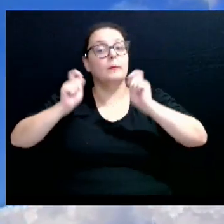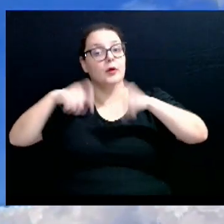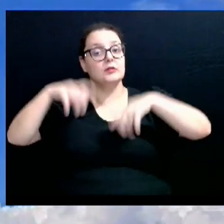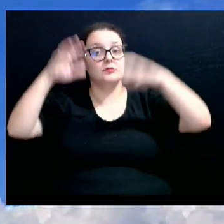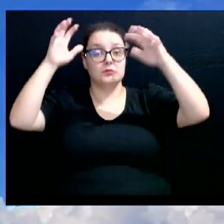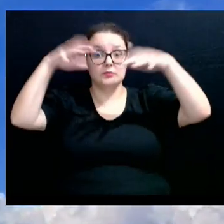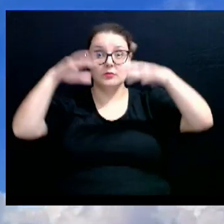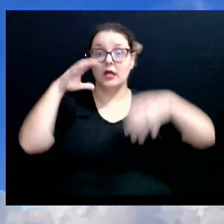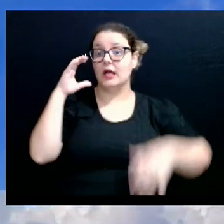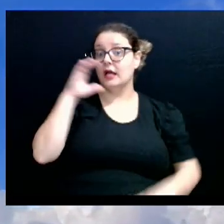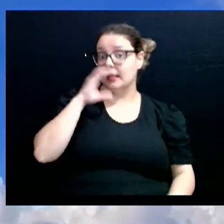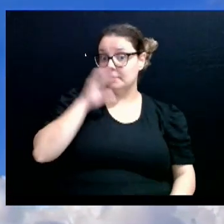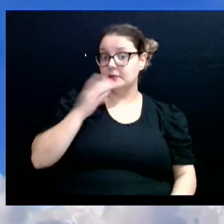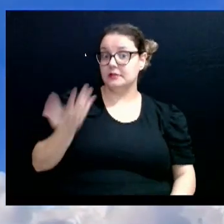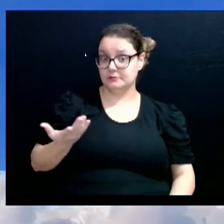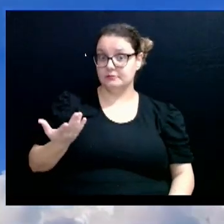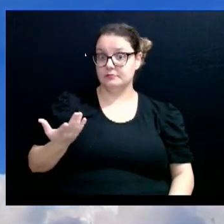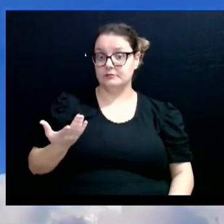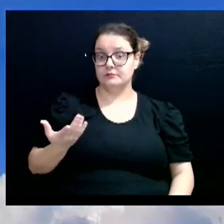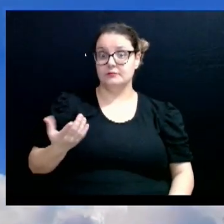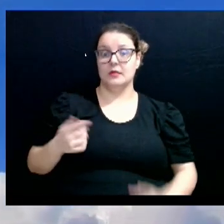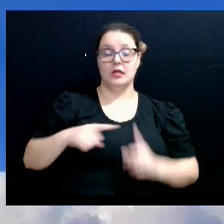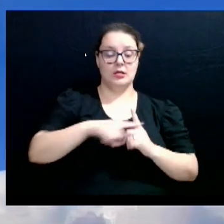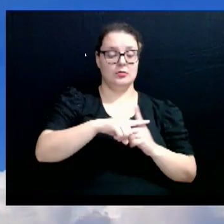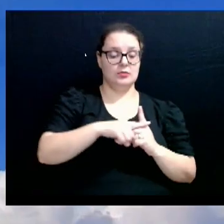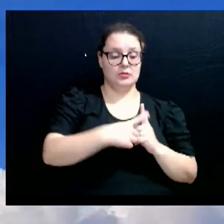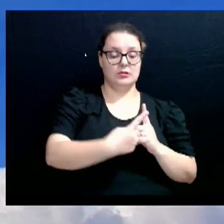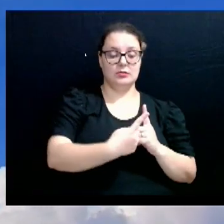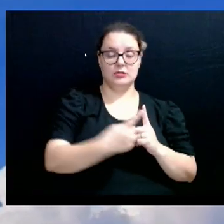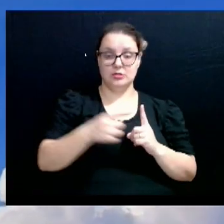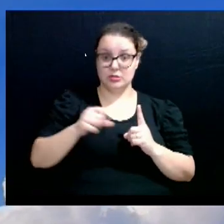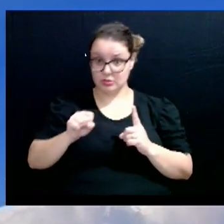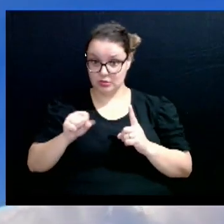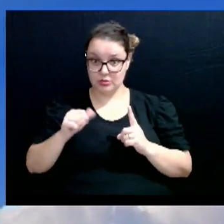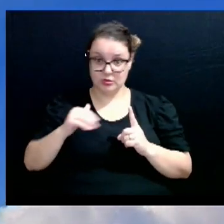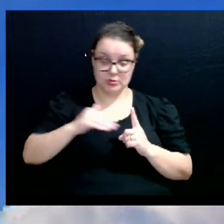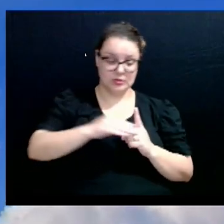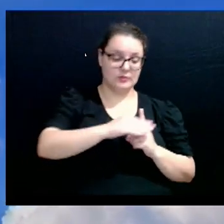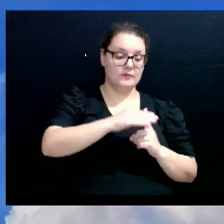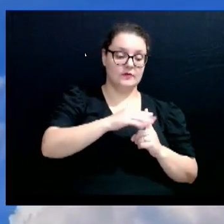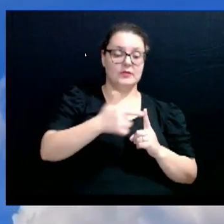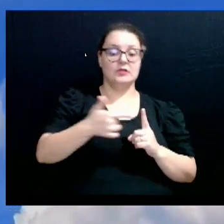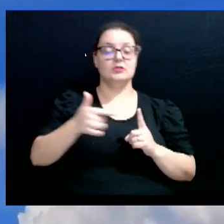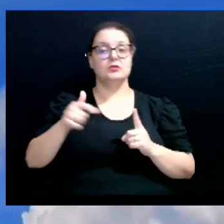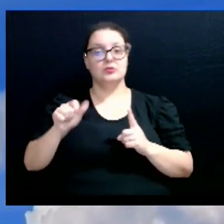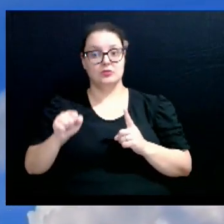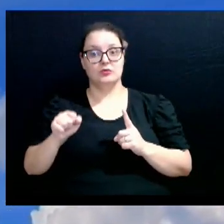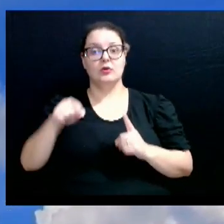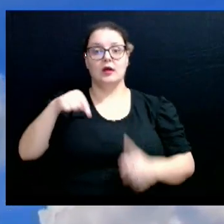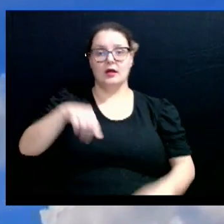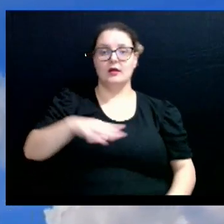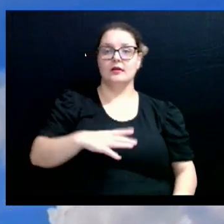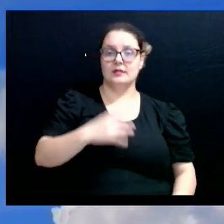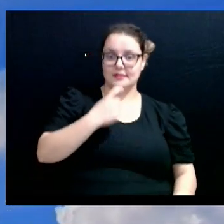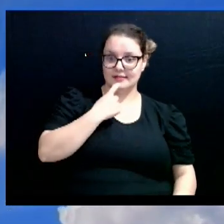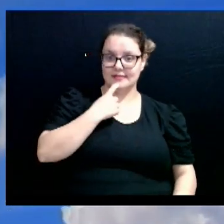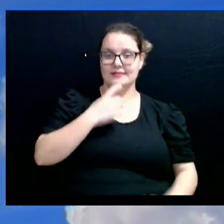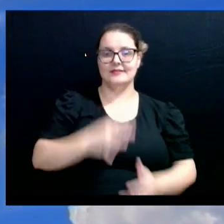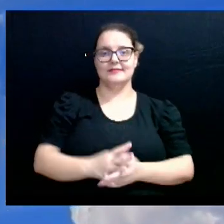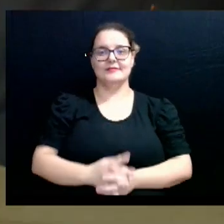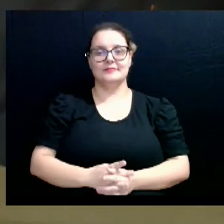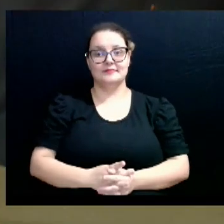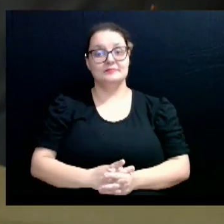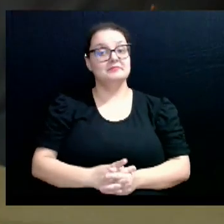rápida. As temperaturas variam entre 18 e 28 graus. Muito bom! Vamos lá